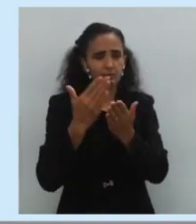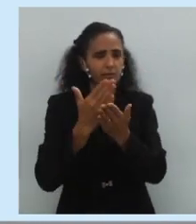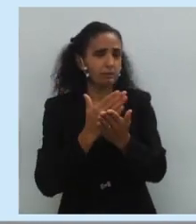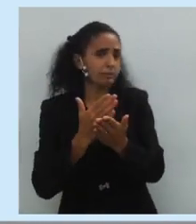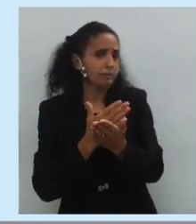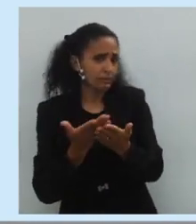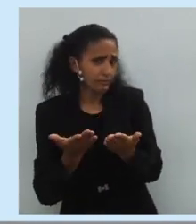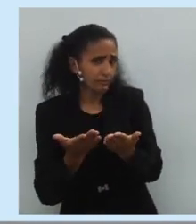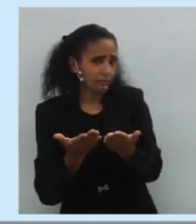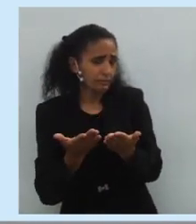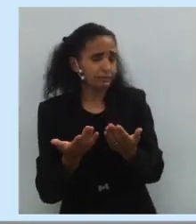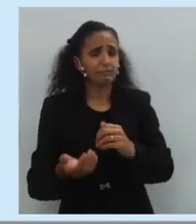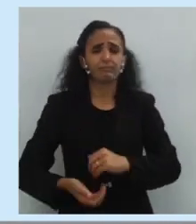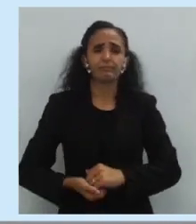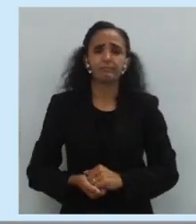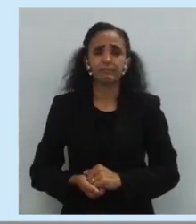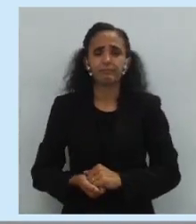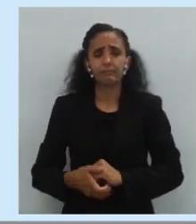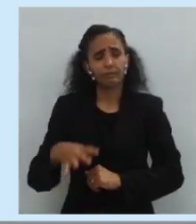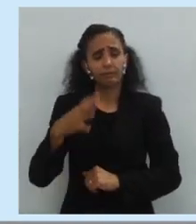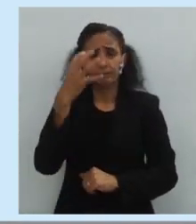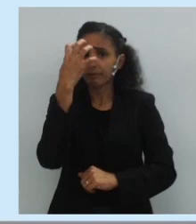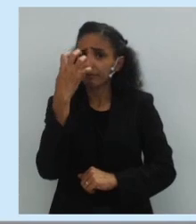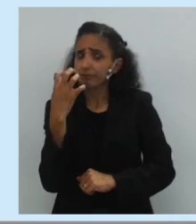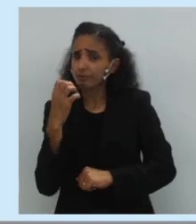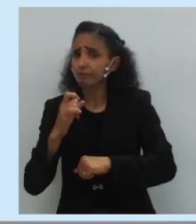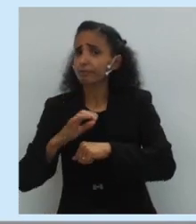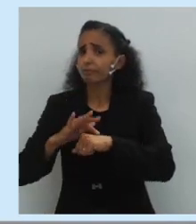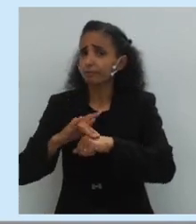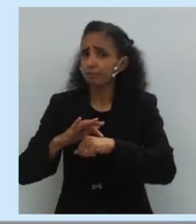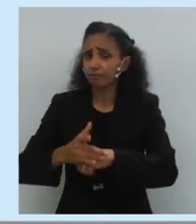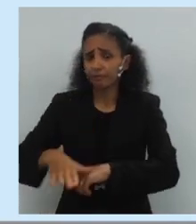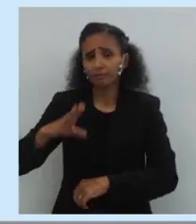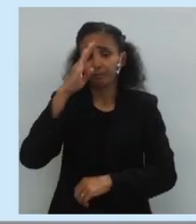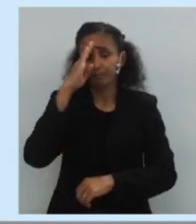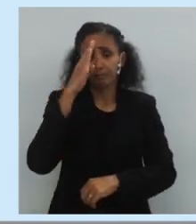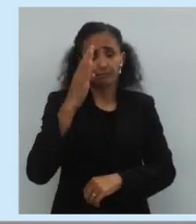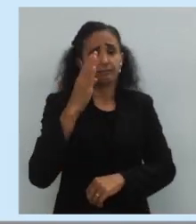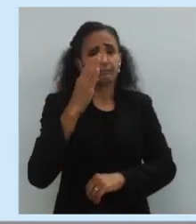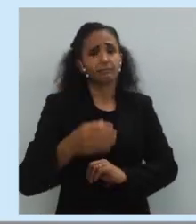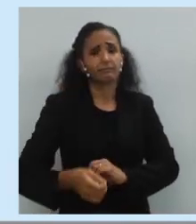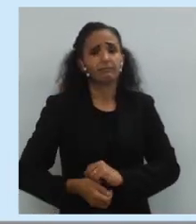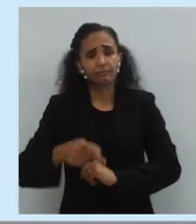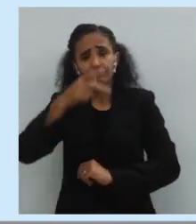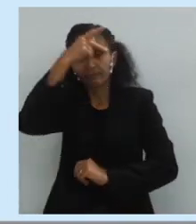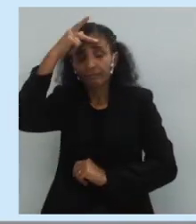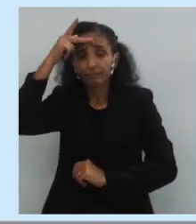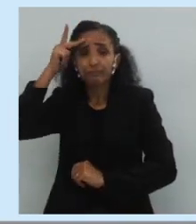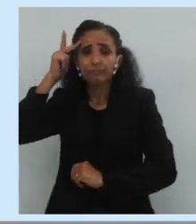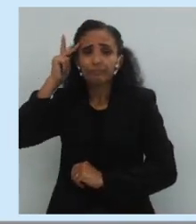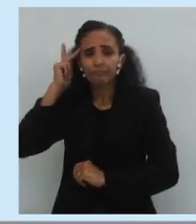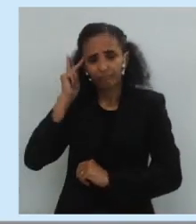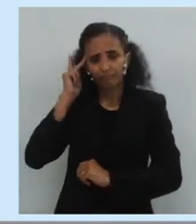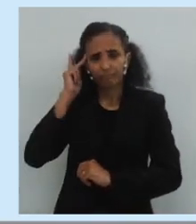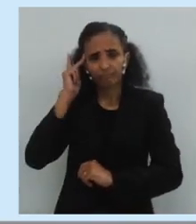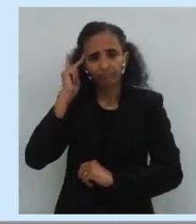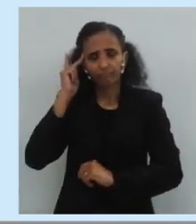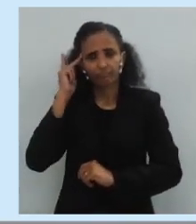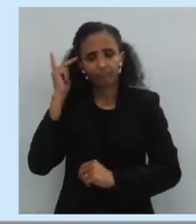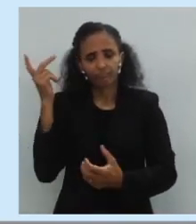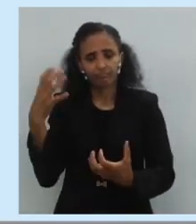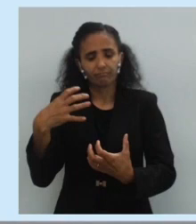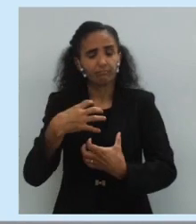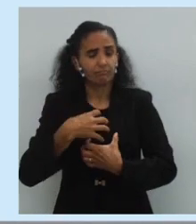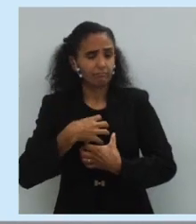de AIDS e vão incluir infecções sérias que ocorrem principalmente em